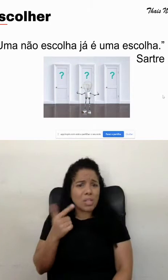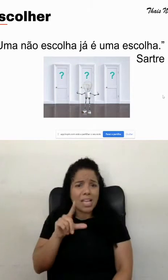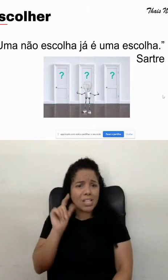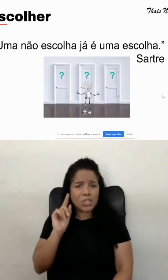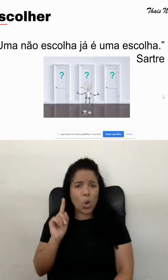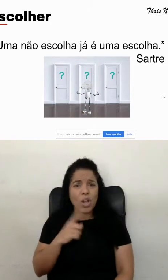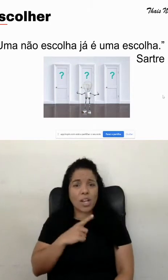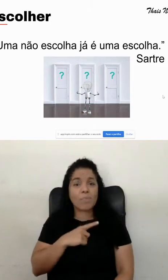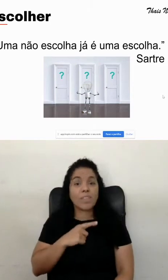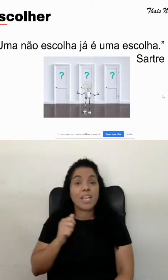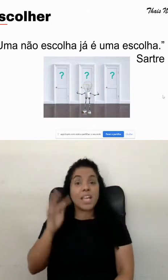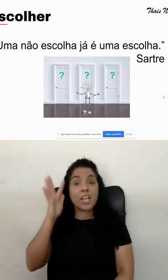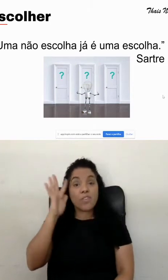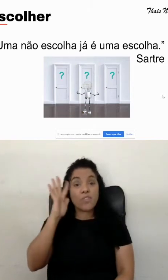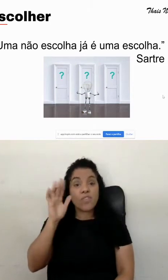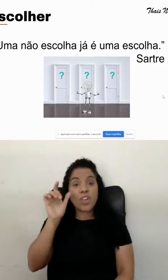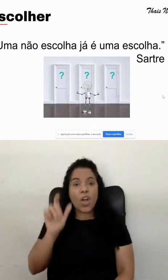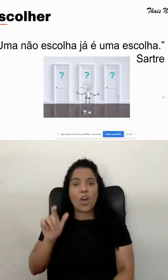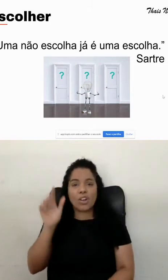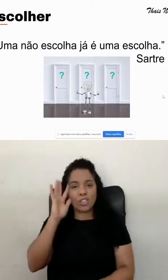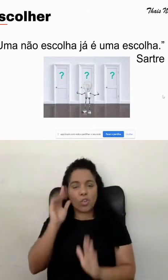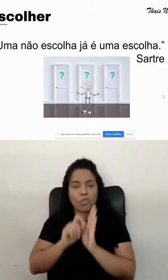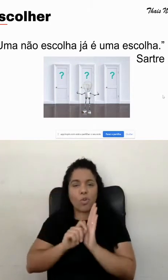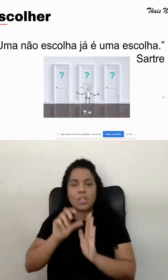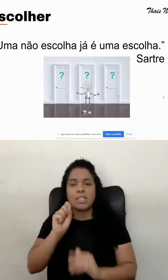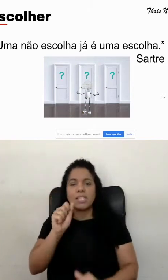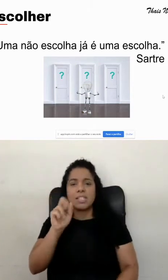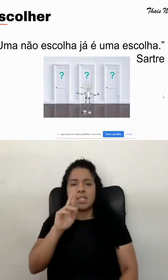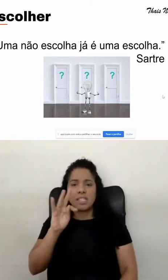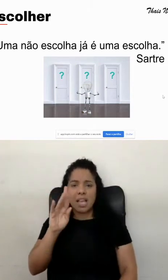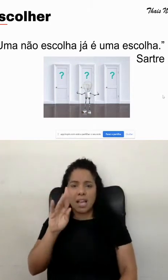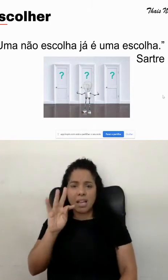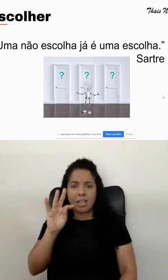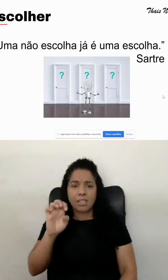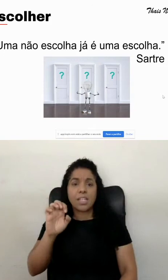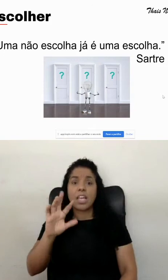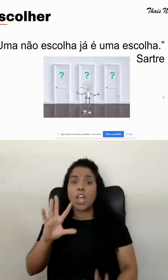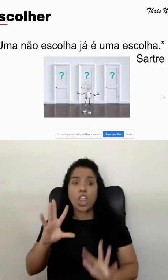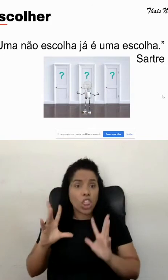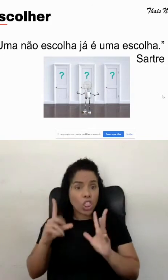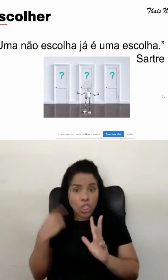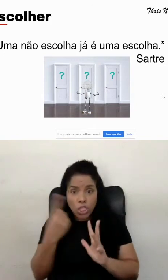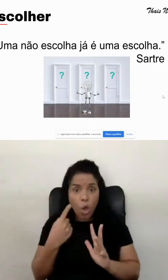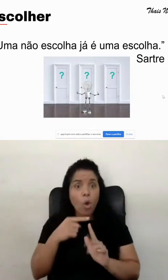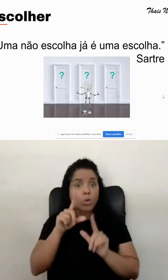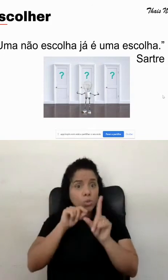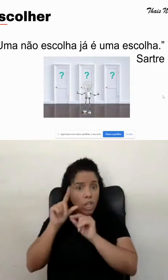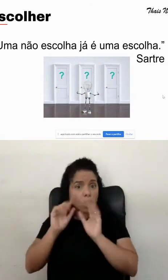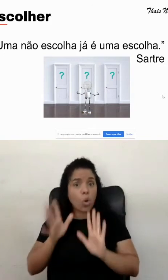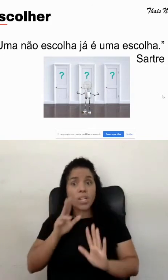o filósofo Sartre já dizia que somos seres de escolha, né? Uma não escolha, ela